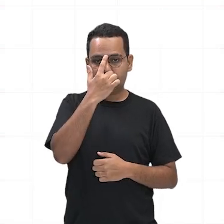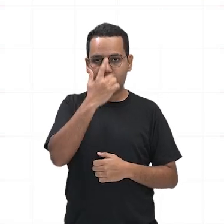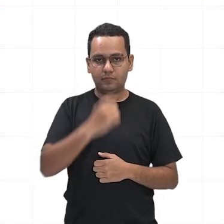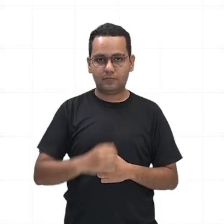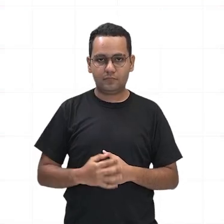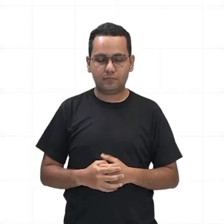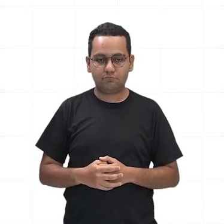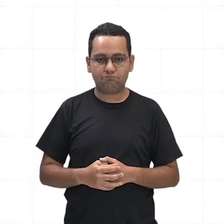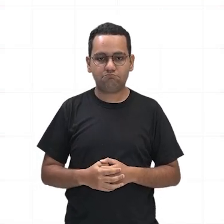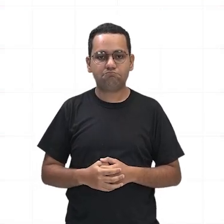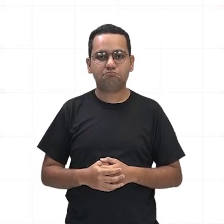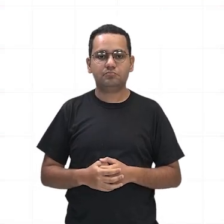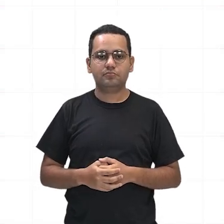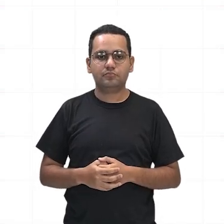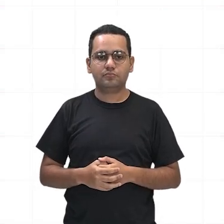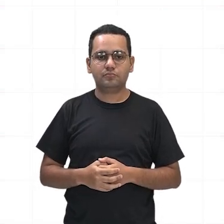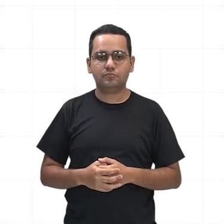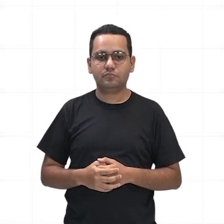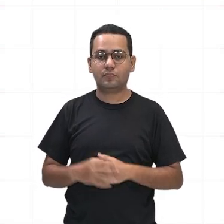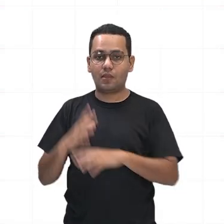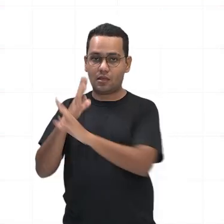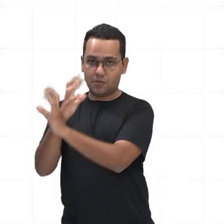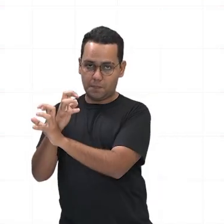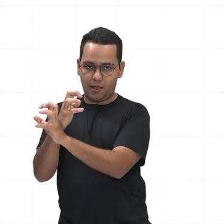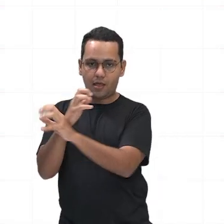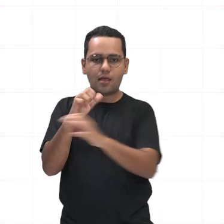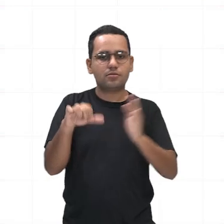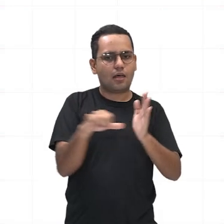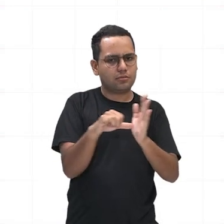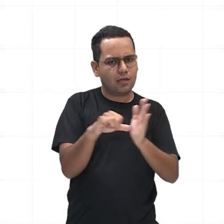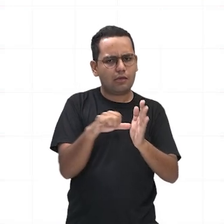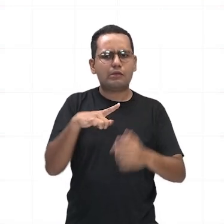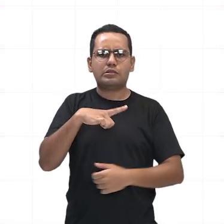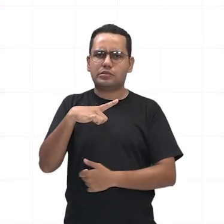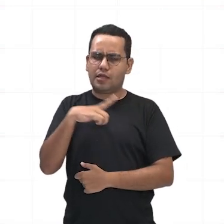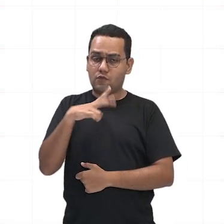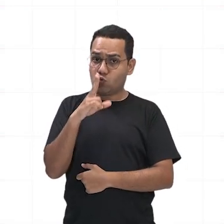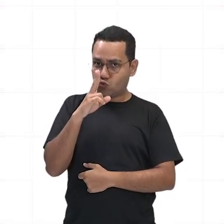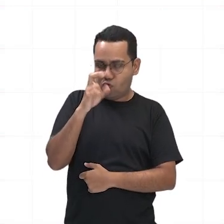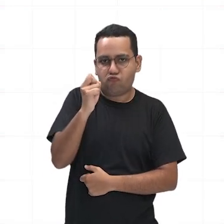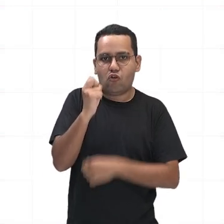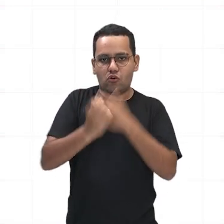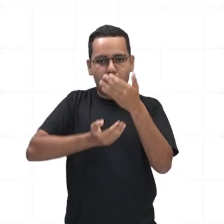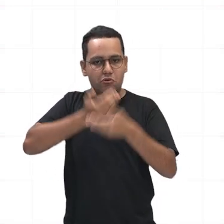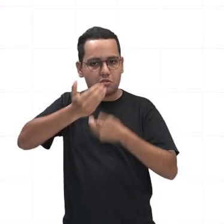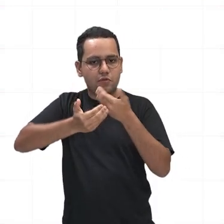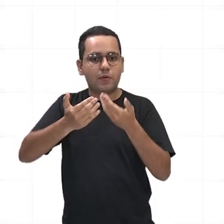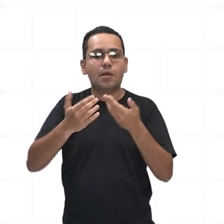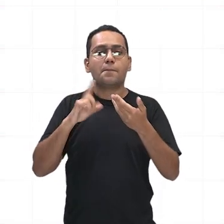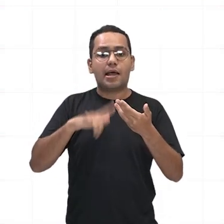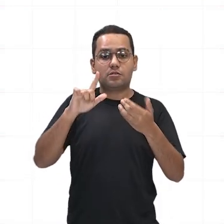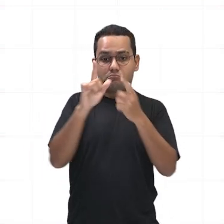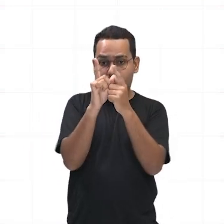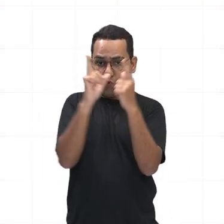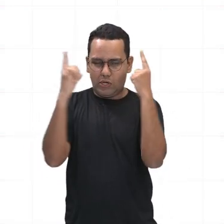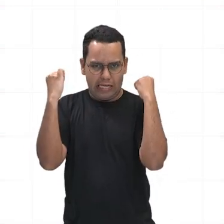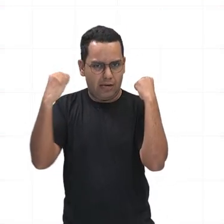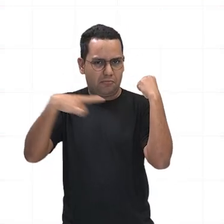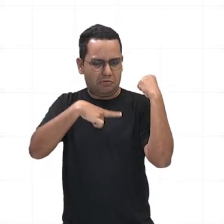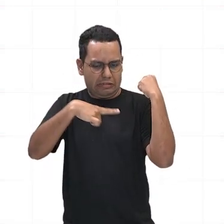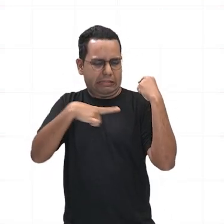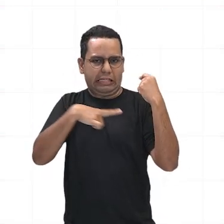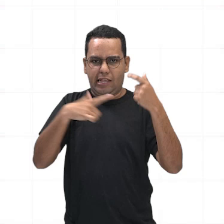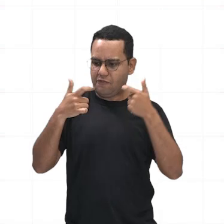clássico. Esparta e Atenas viveram seu apogeu e os gregos envolveram-se em guerras